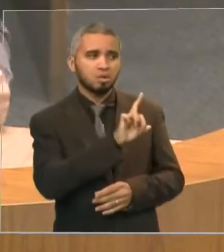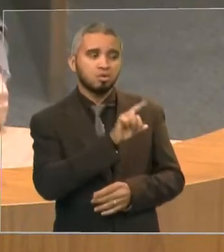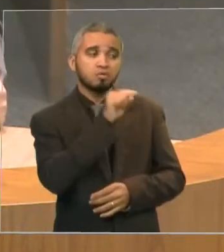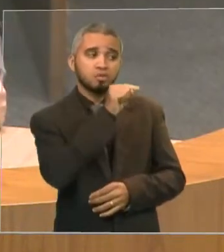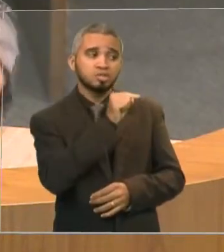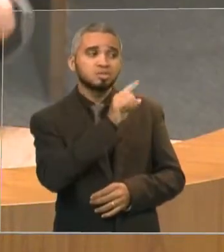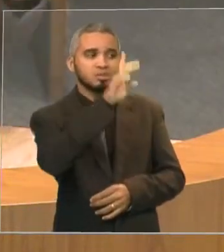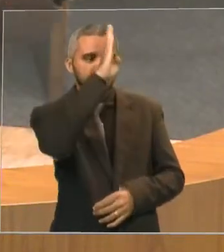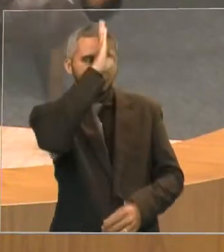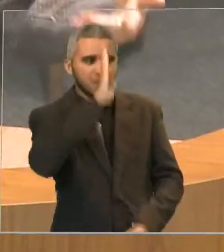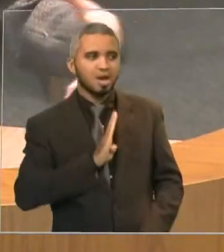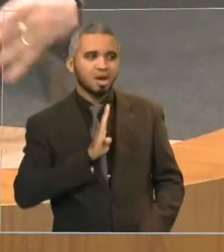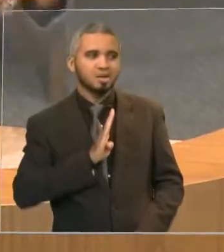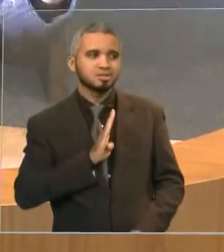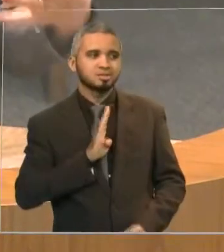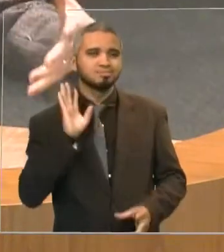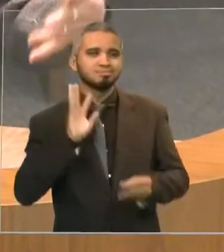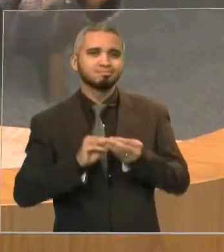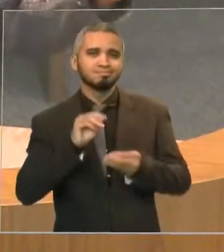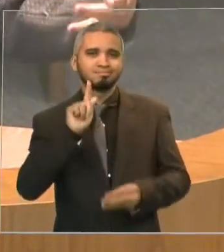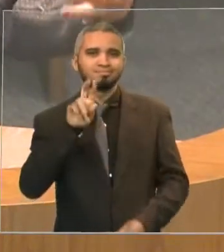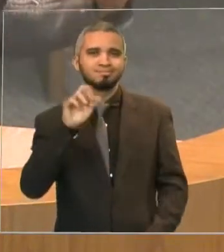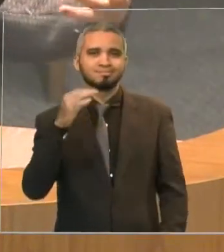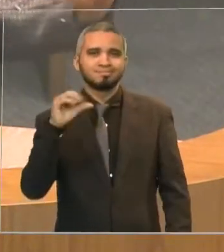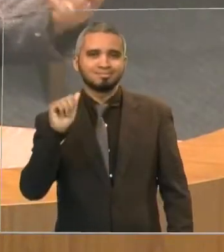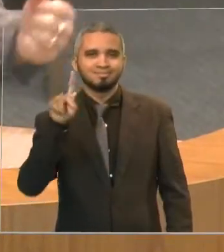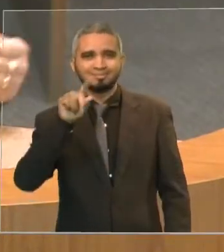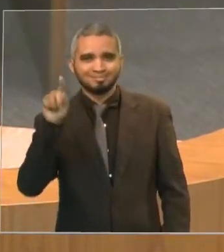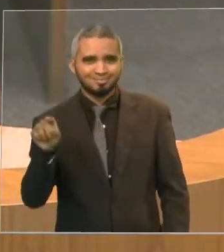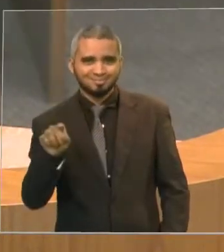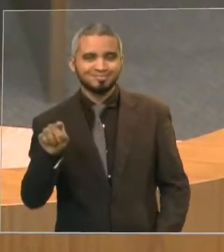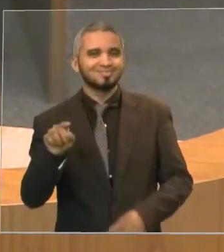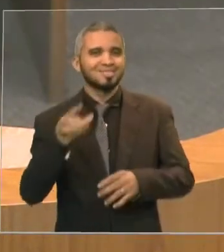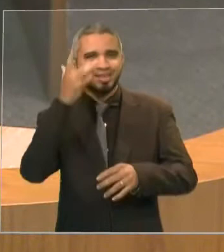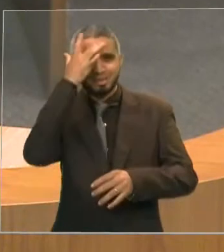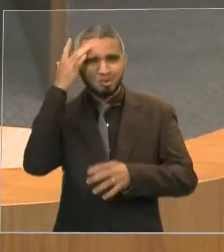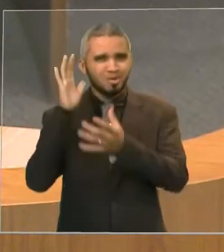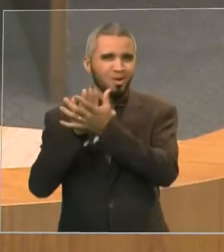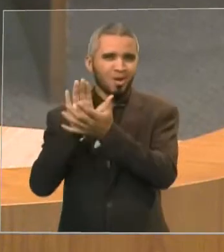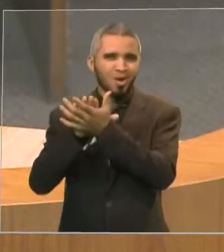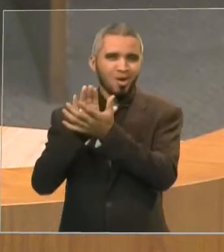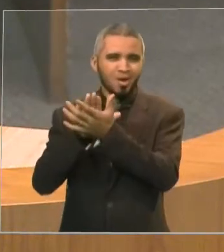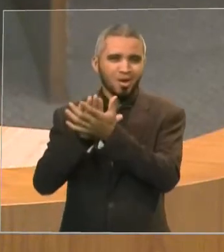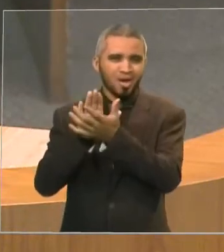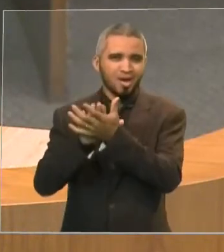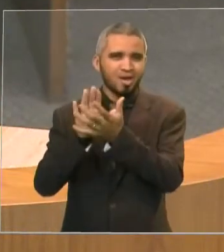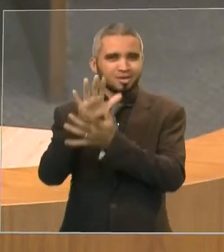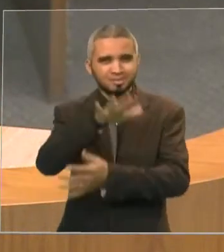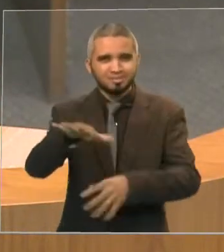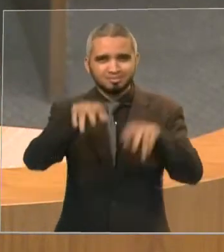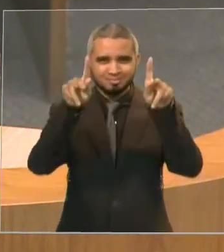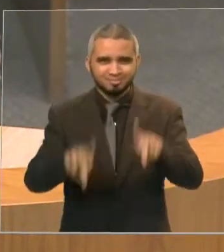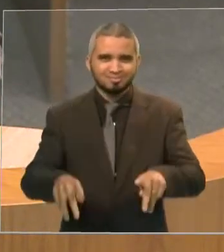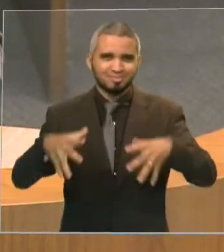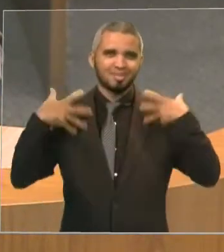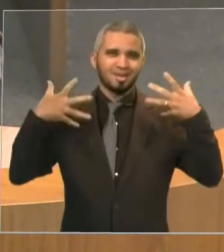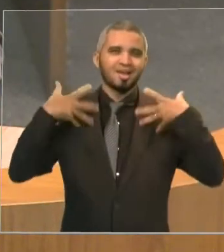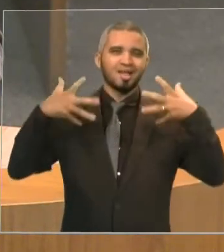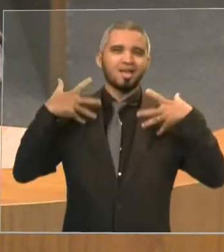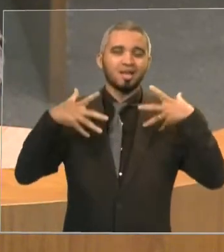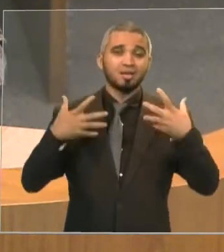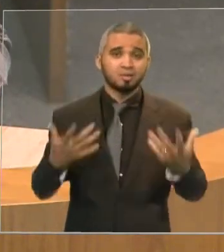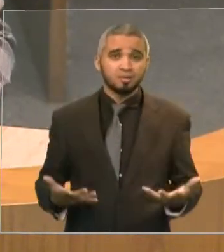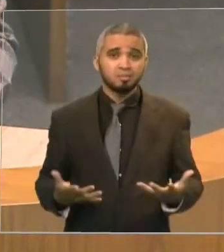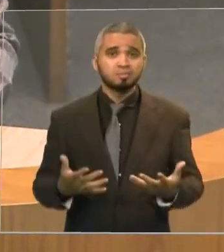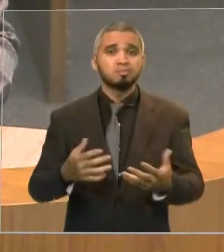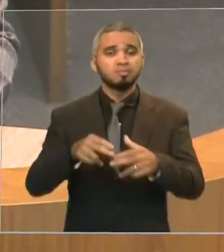paz. E aquilo, o povo aplaudia ele, era uma alegria muito grande. Então, eu tenho, assim, muitas e